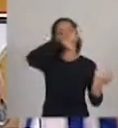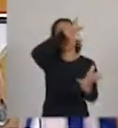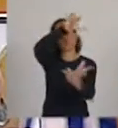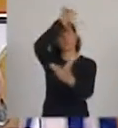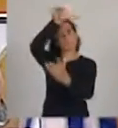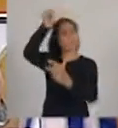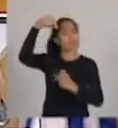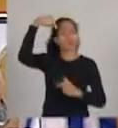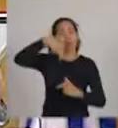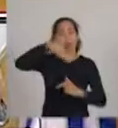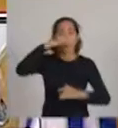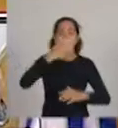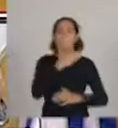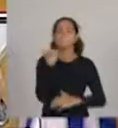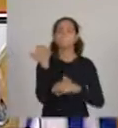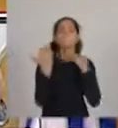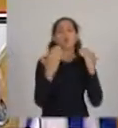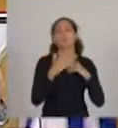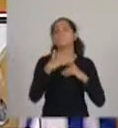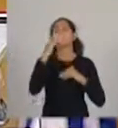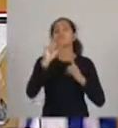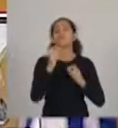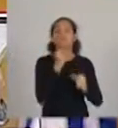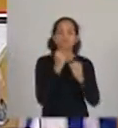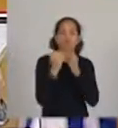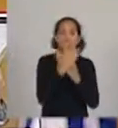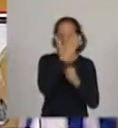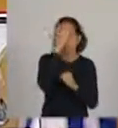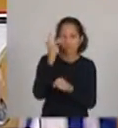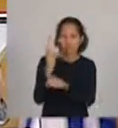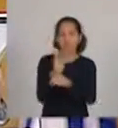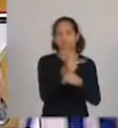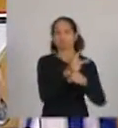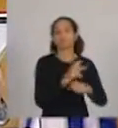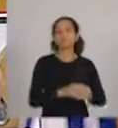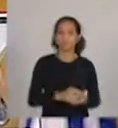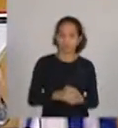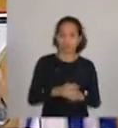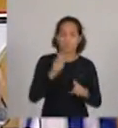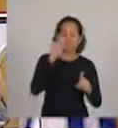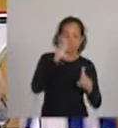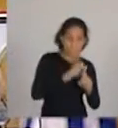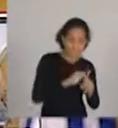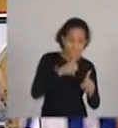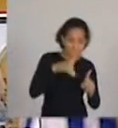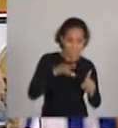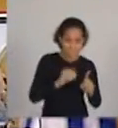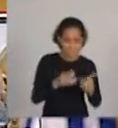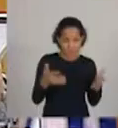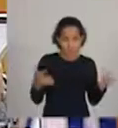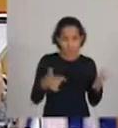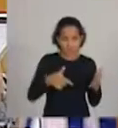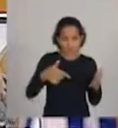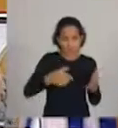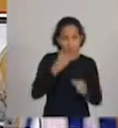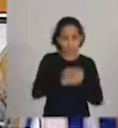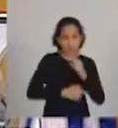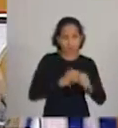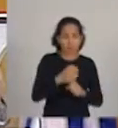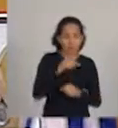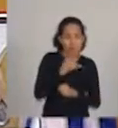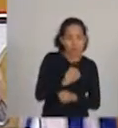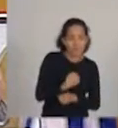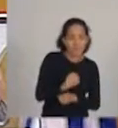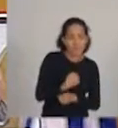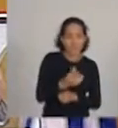da Covid-19. Até março deste ano, foram 86 vítimas acometidas